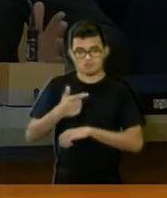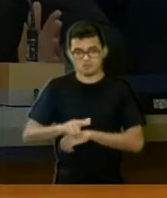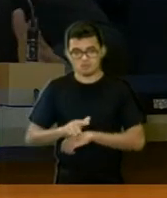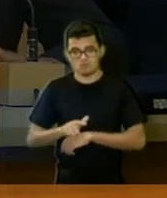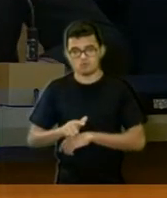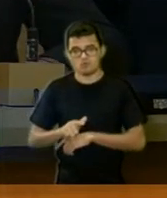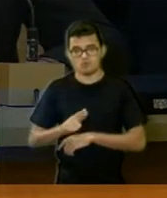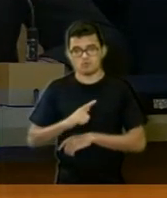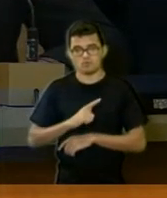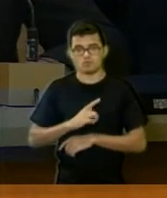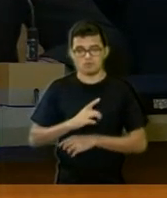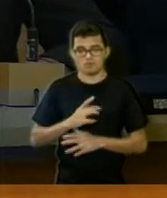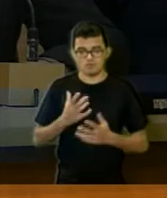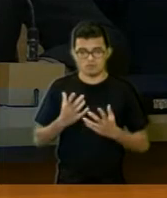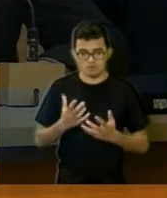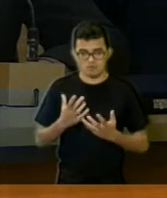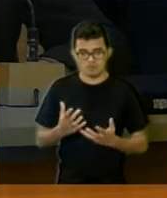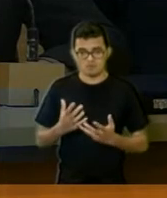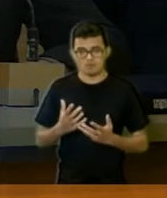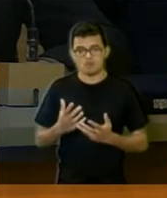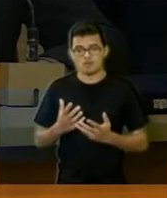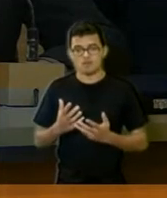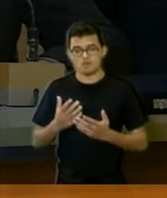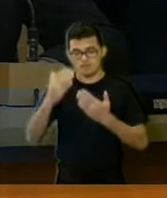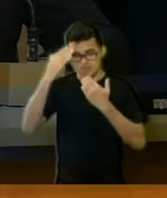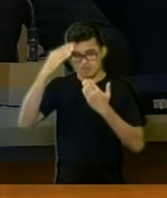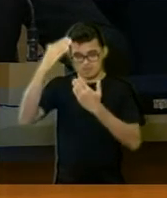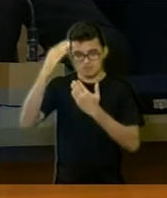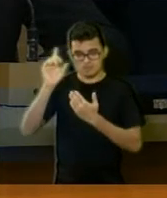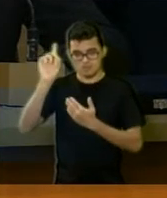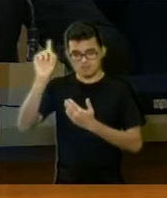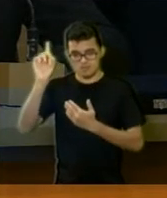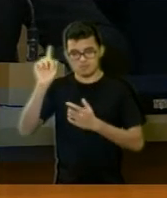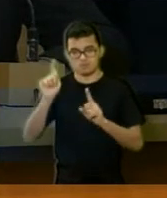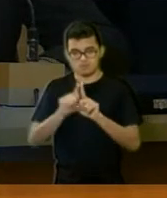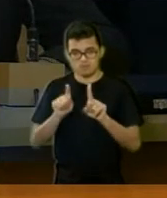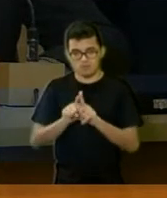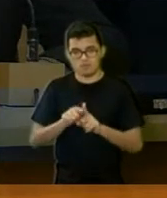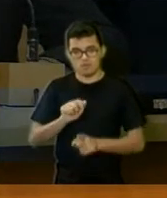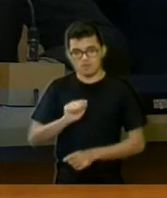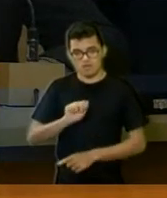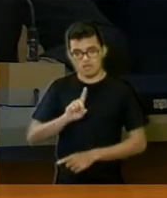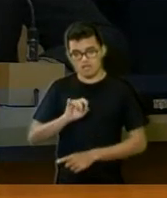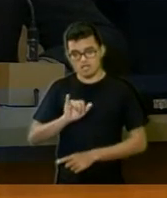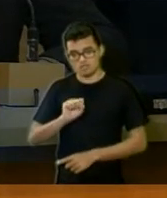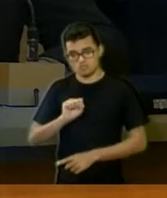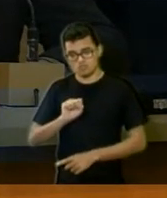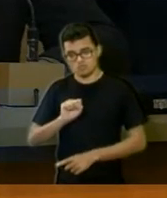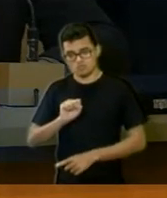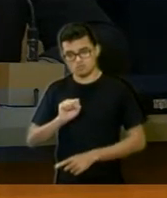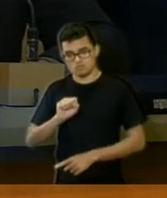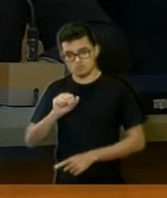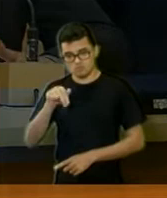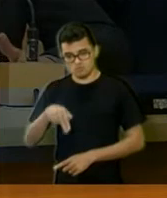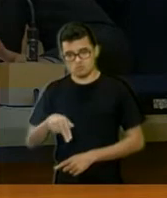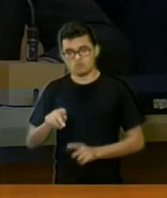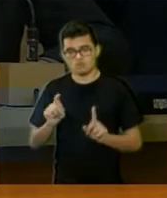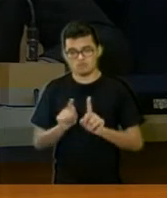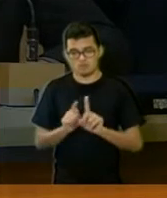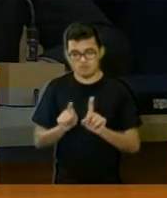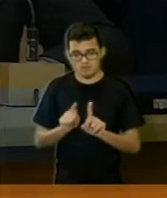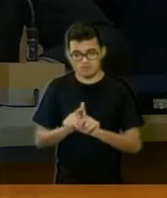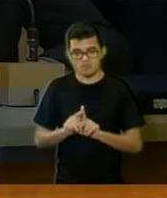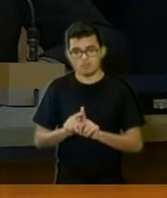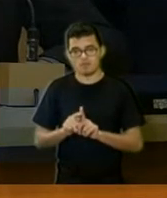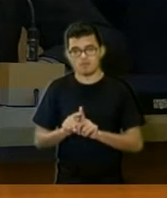Agradeço a Deus, primeiramente, né, por ter essa oportunidade, e ao meu amigo Adilson Vital, que me proporcionou